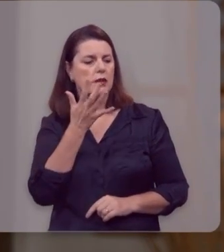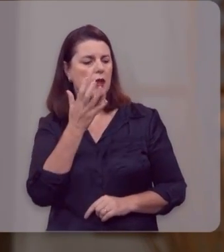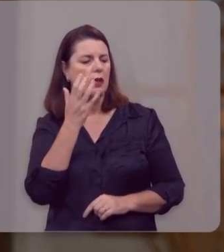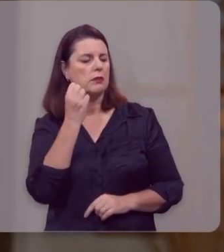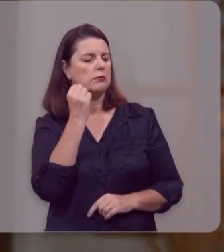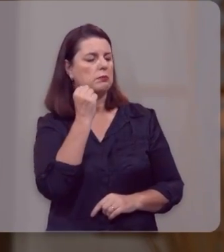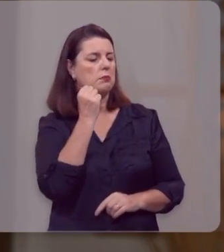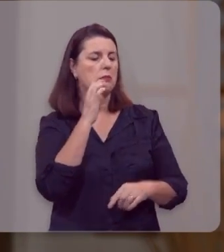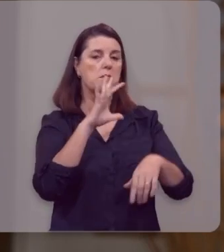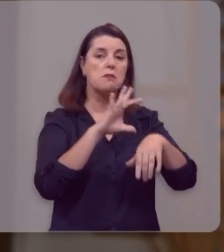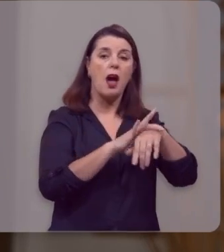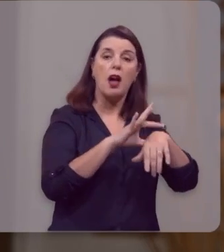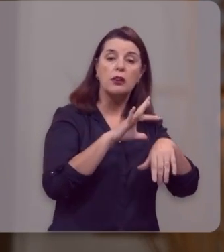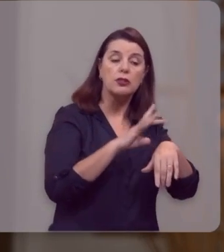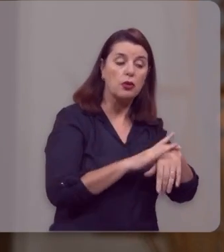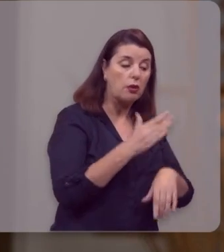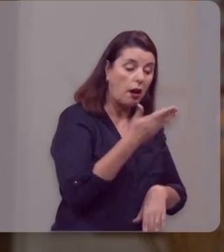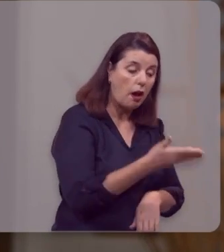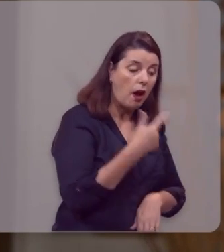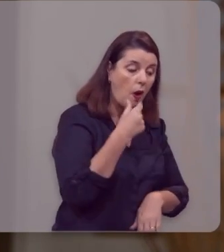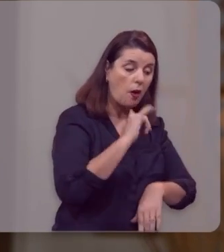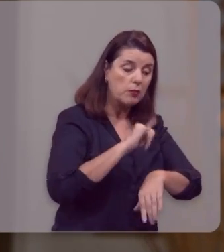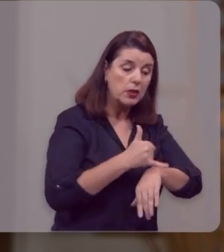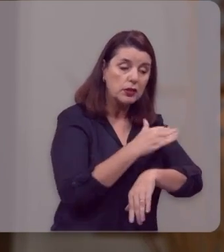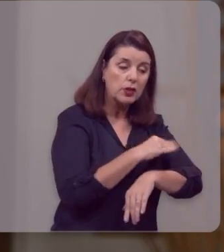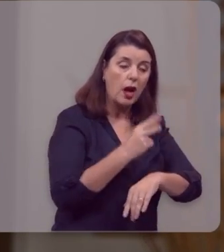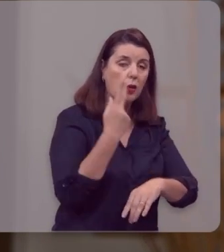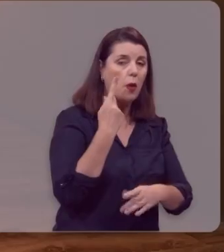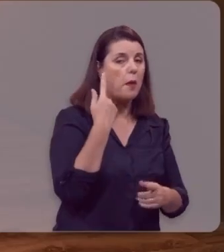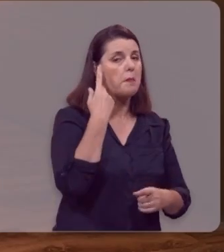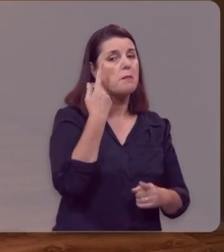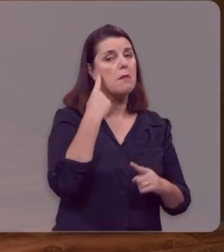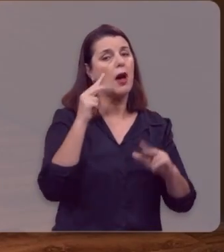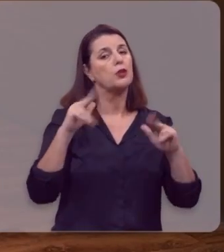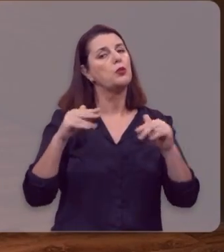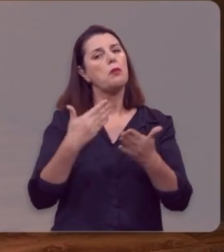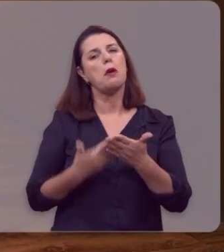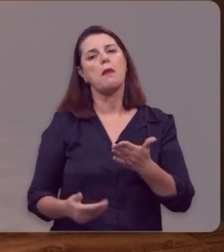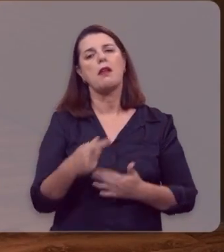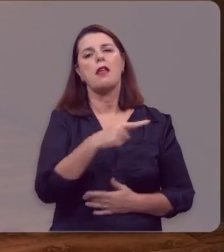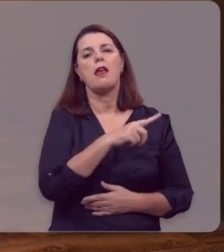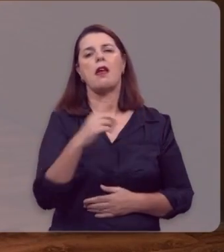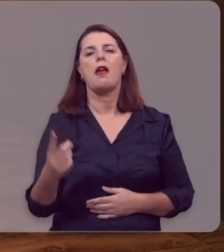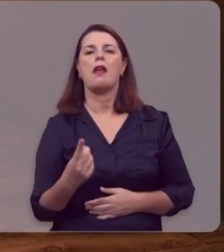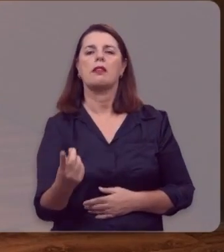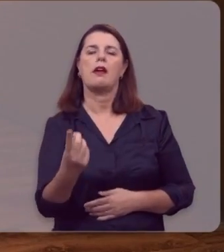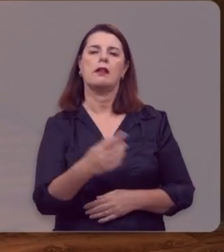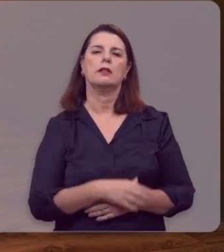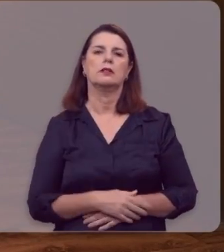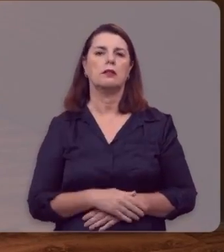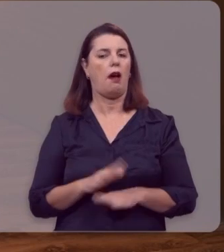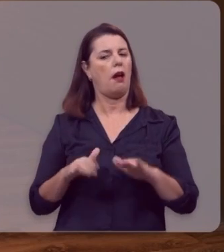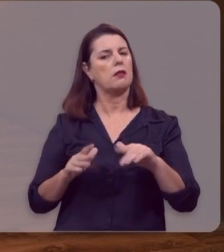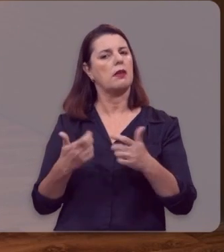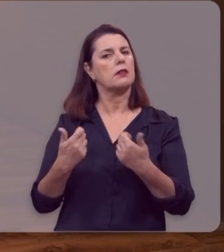Jacó para não perdê-lo eternamente. Às vezes, é preciso uma medida